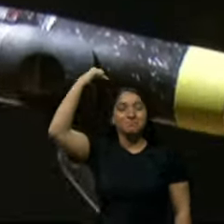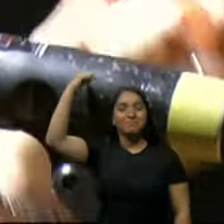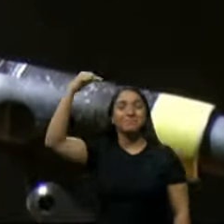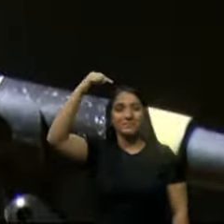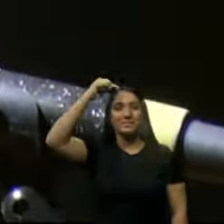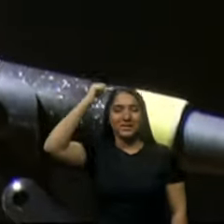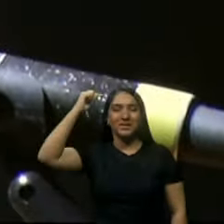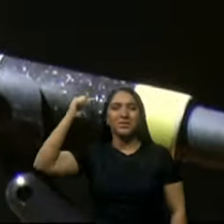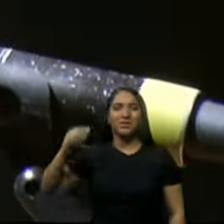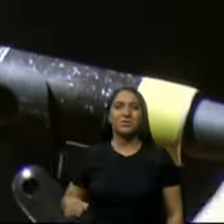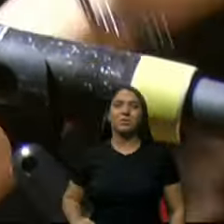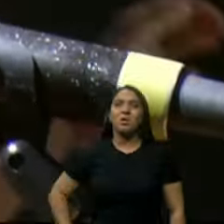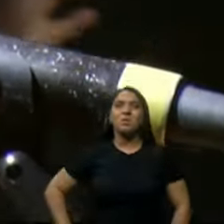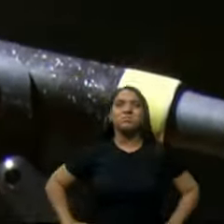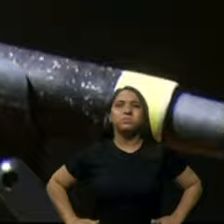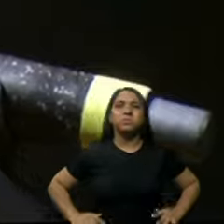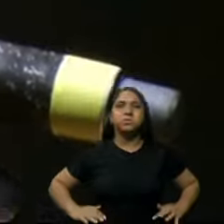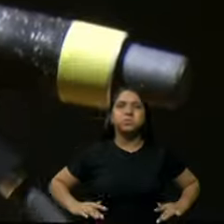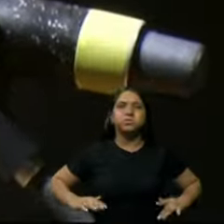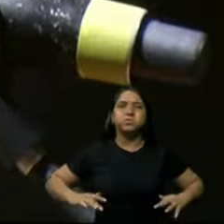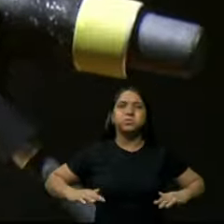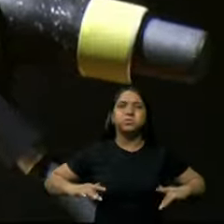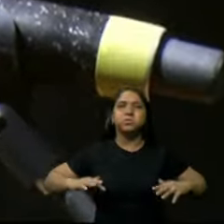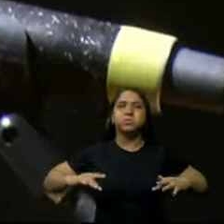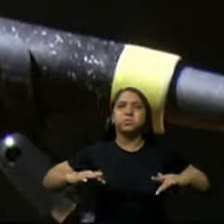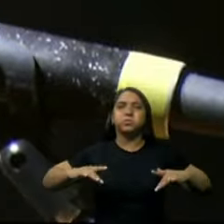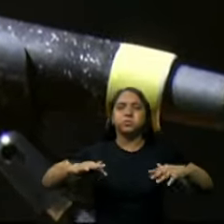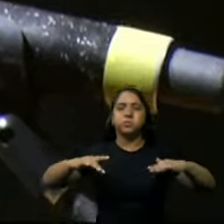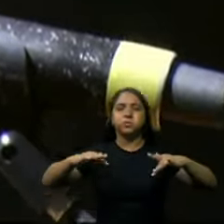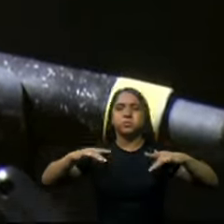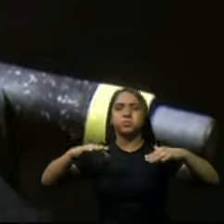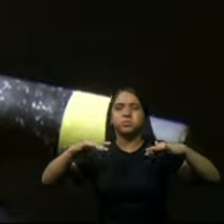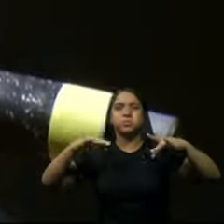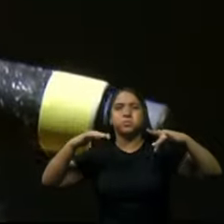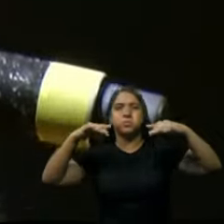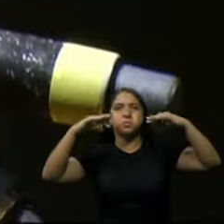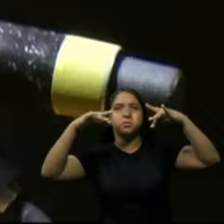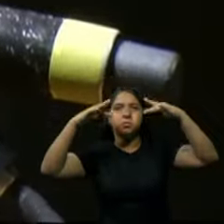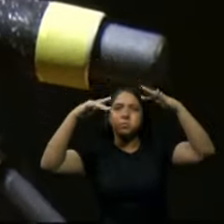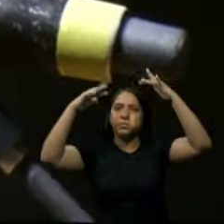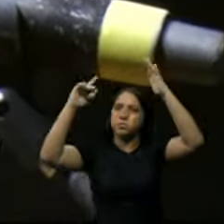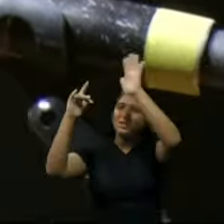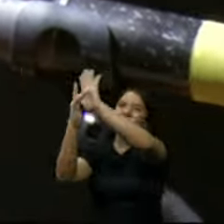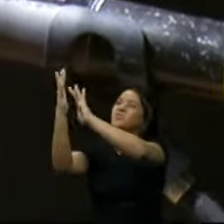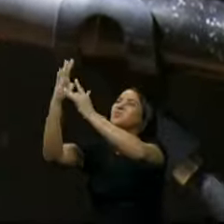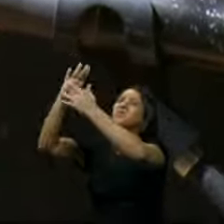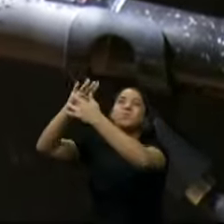cheios cheios transbordantes do Espírito